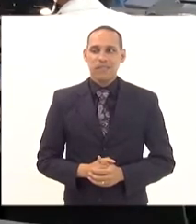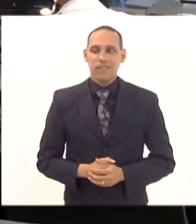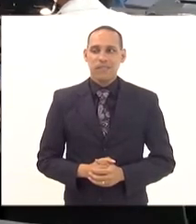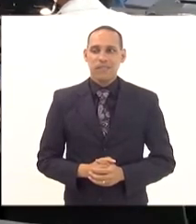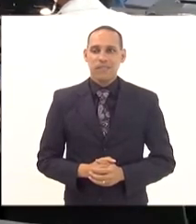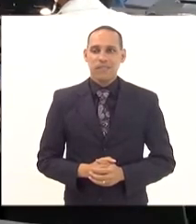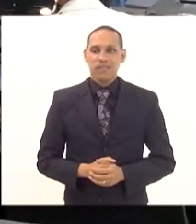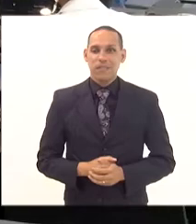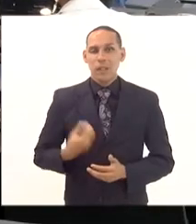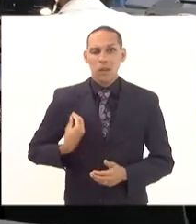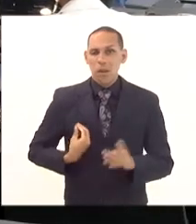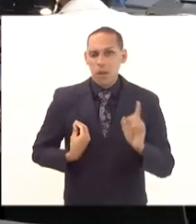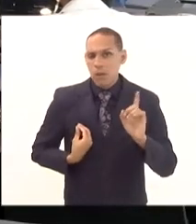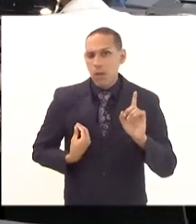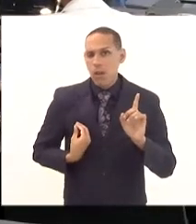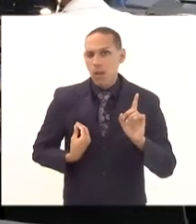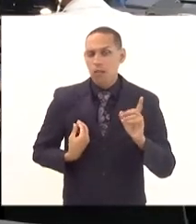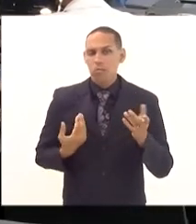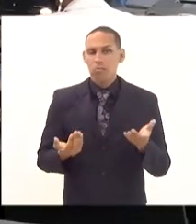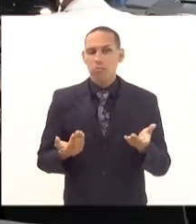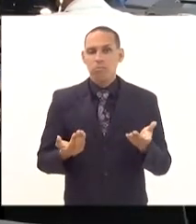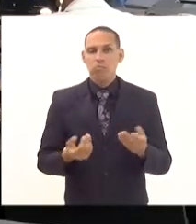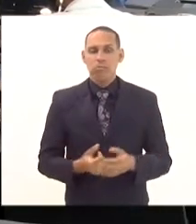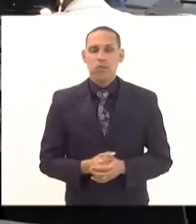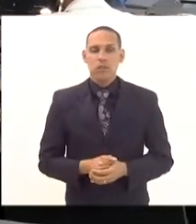não tá mais não então